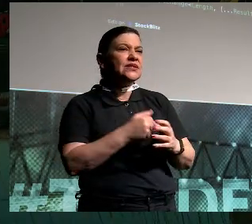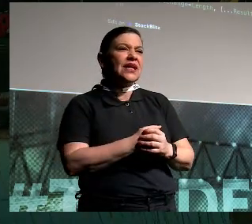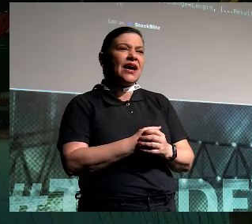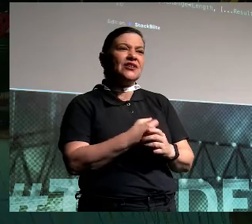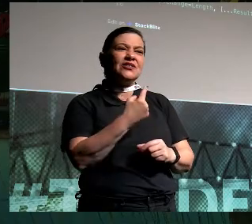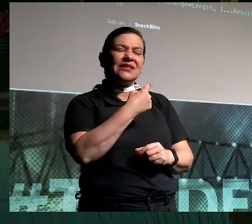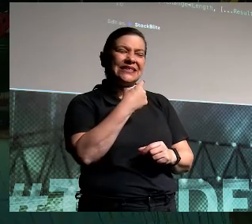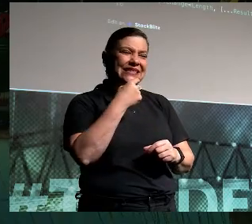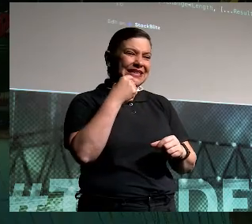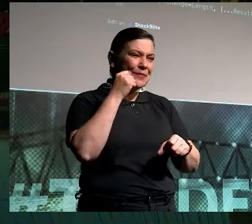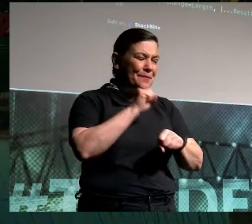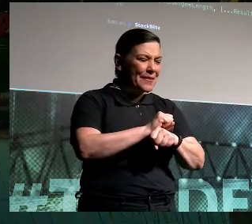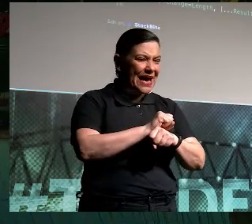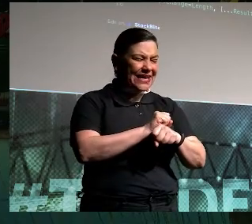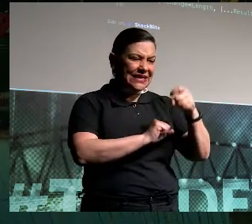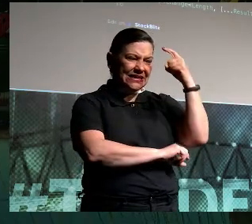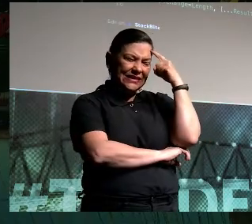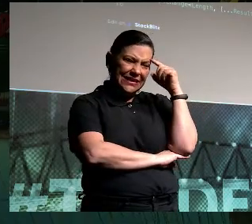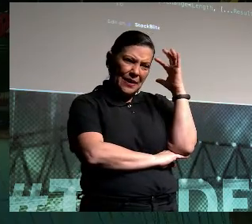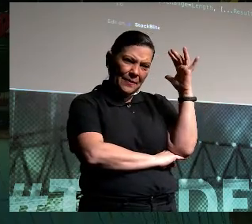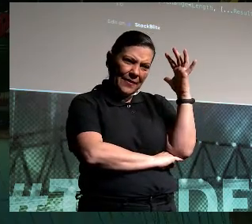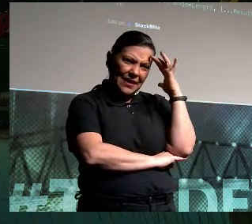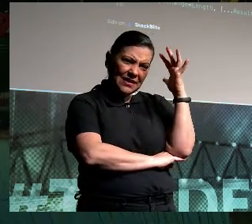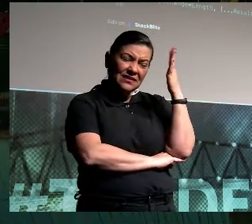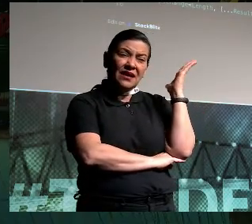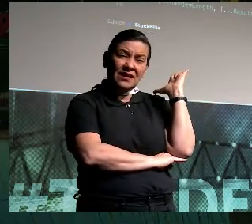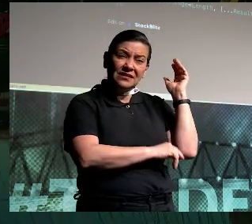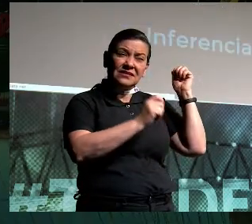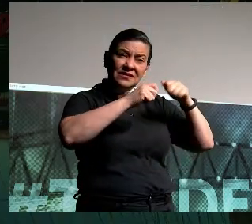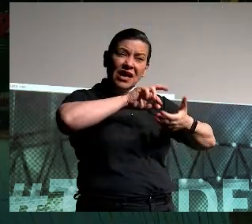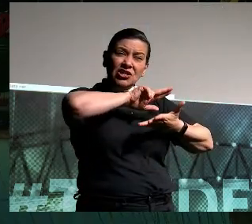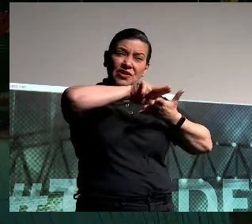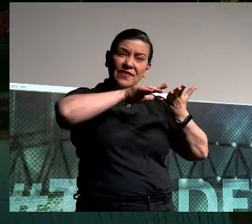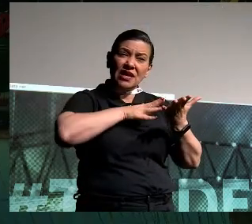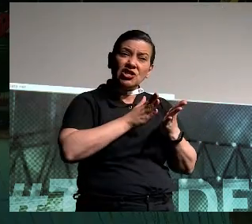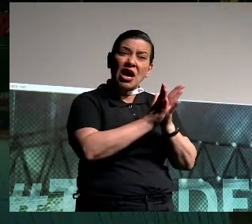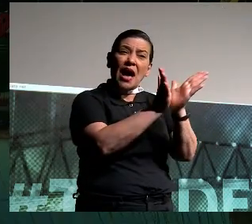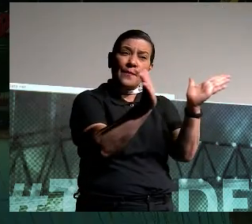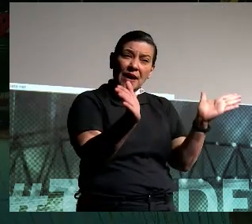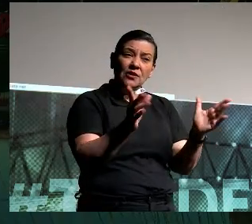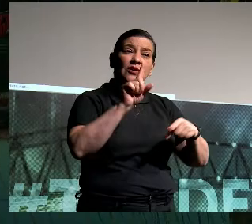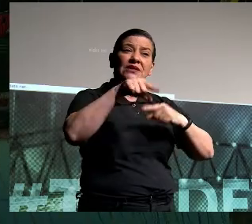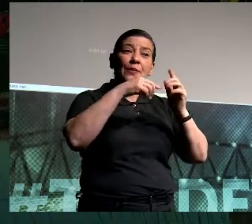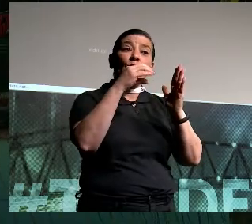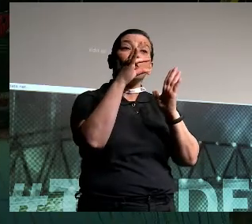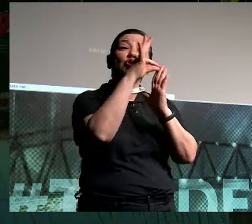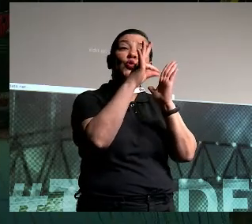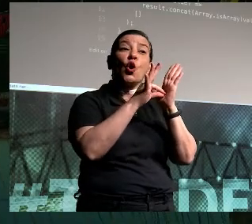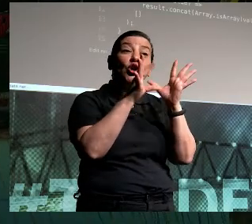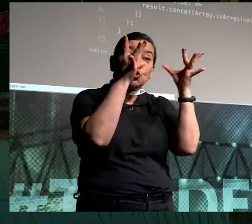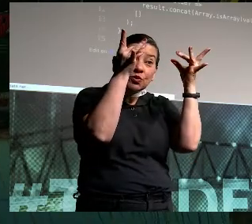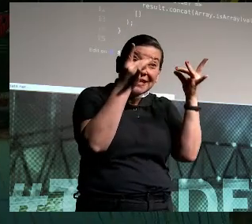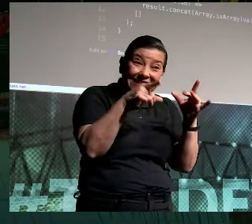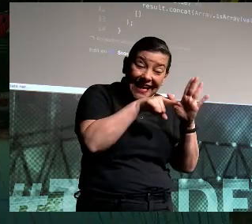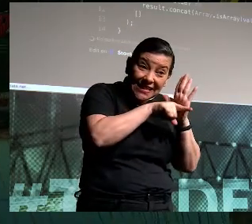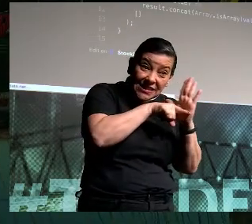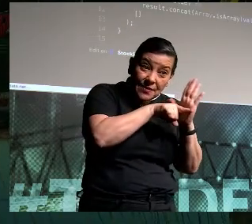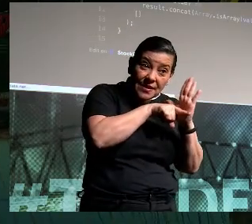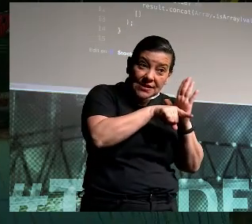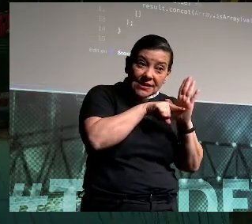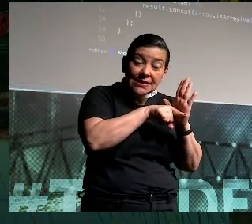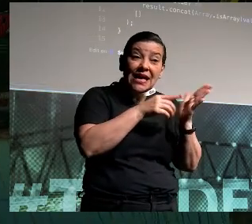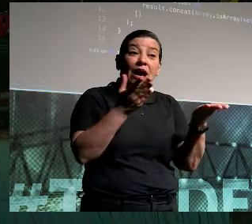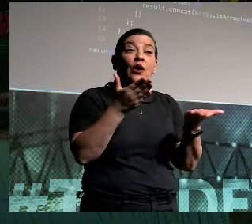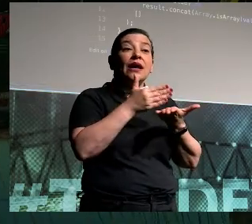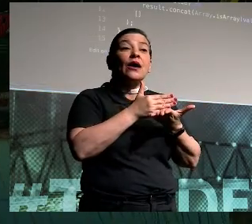sintaxe nesse momento, e pensar nas coisas que você pode fazer com isso. Depois você vê o código no detalhe. Então, vamos começar